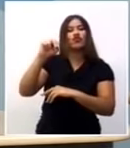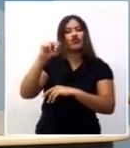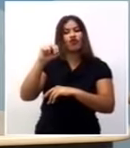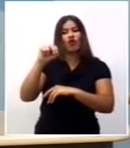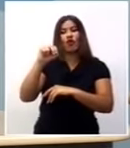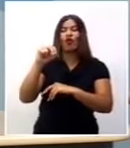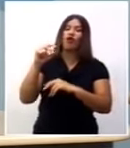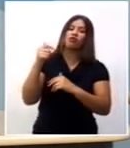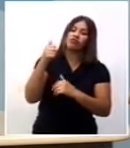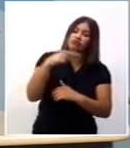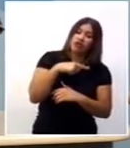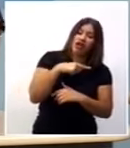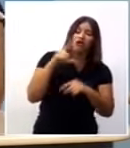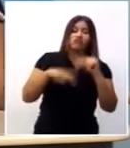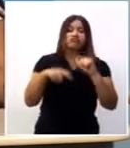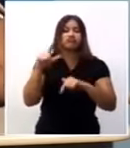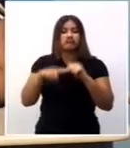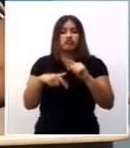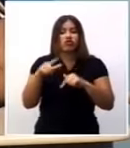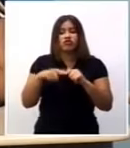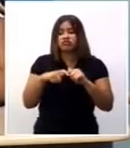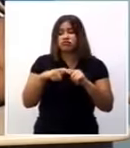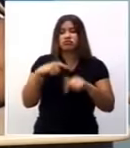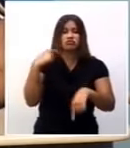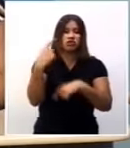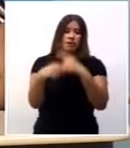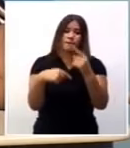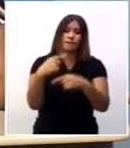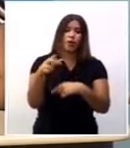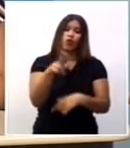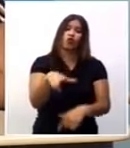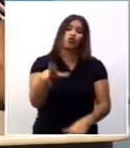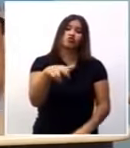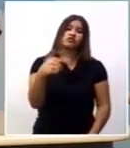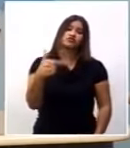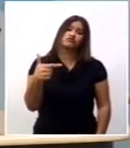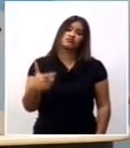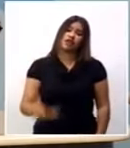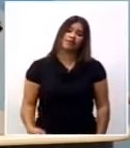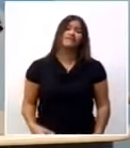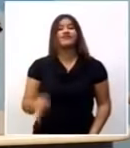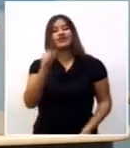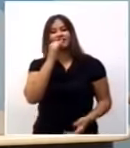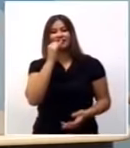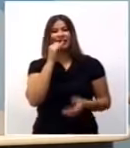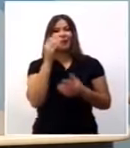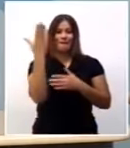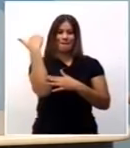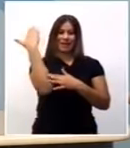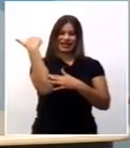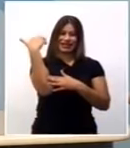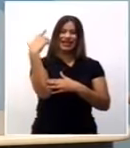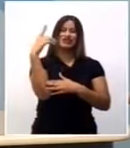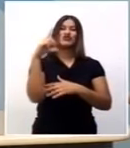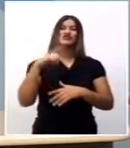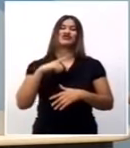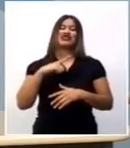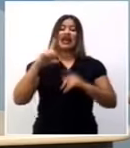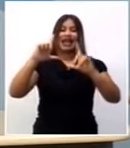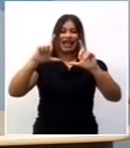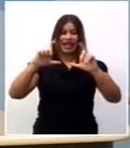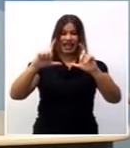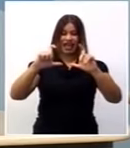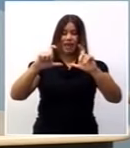utilizados. Como, por exemplo, na minha época, a máquina fotográfica tinha filme. Você tinha que mandar revelar o filme para você